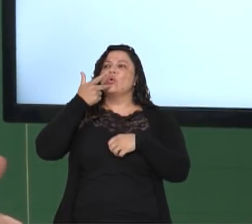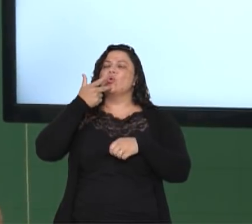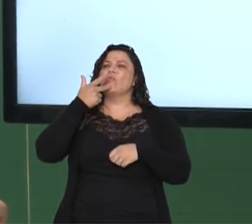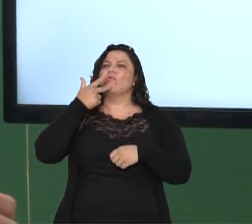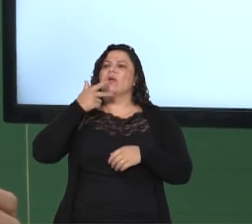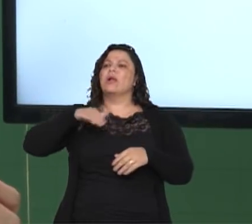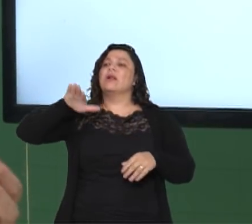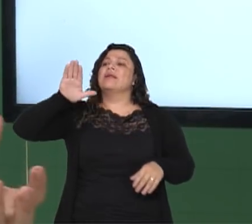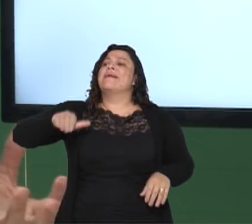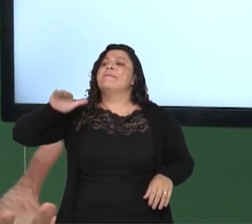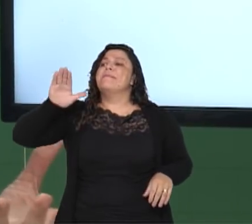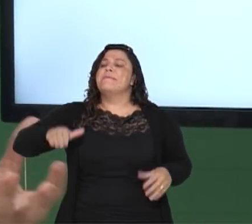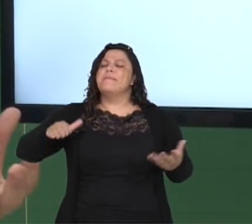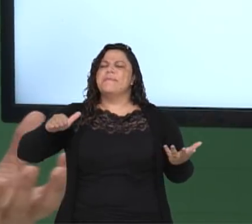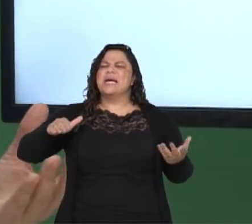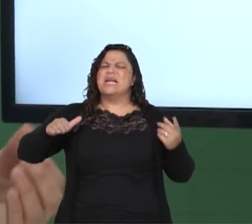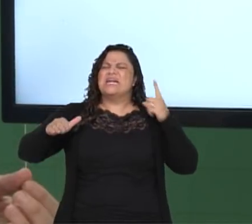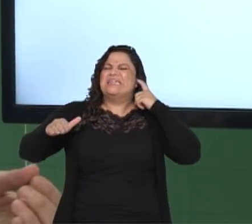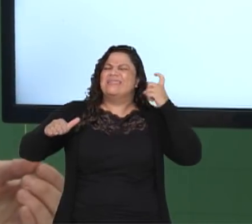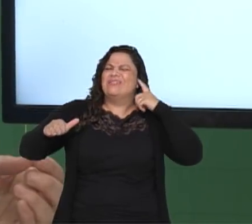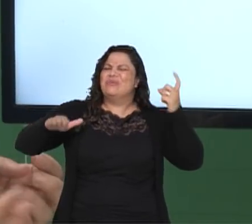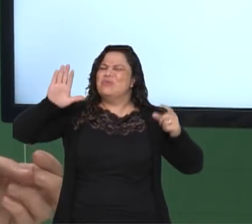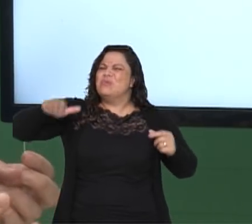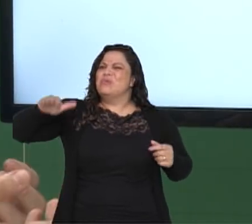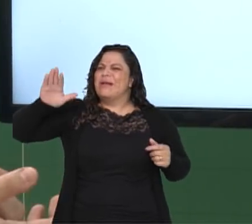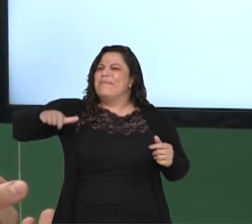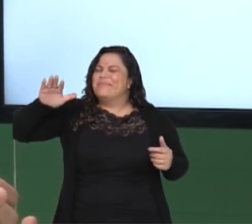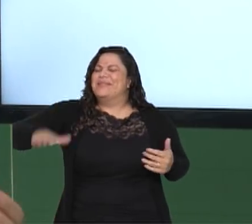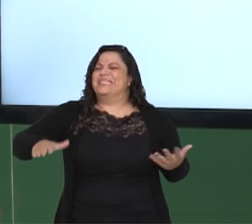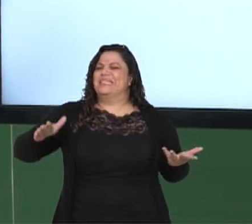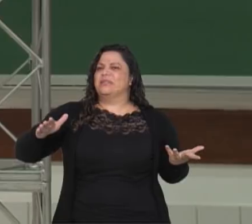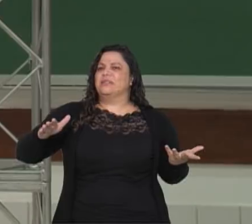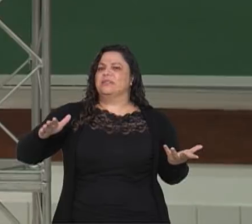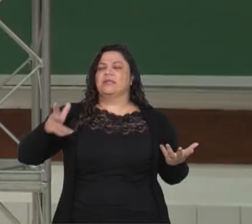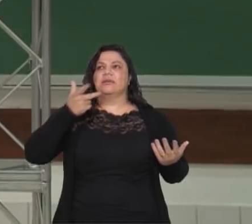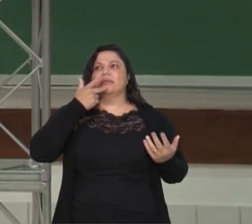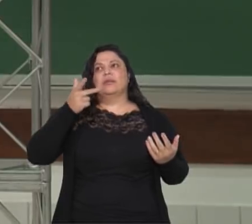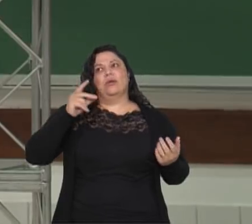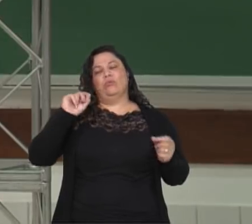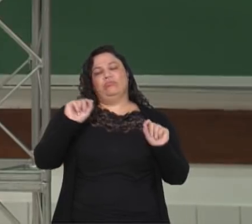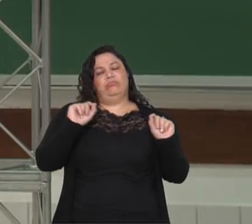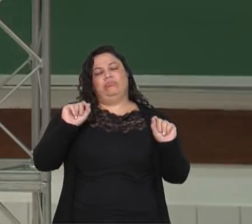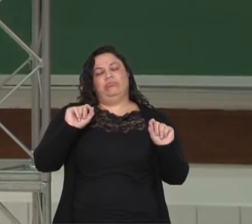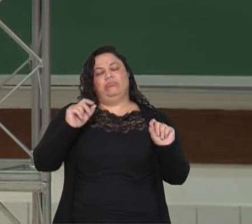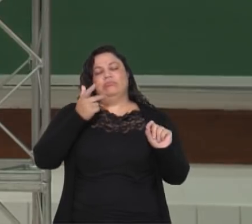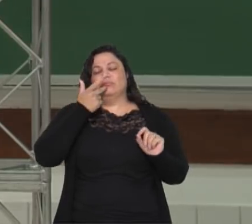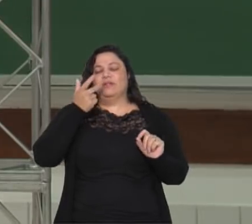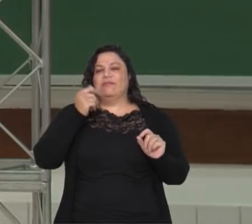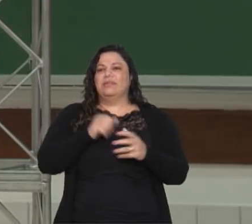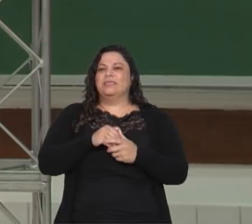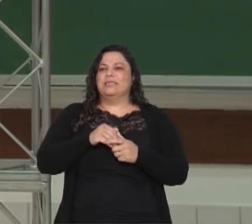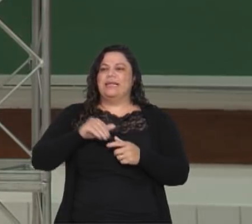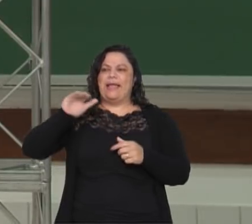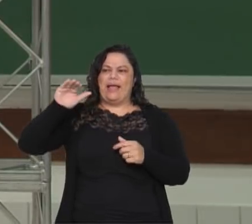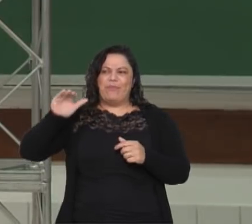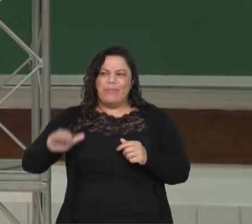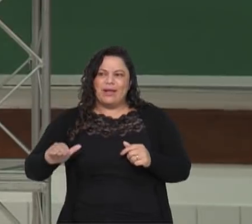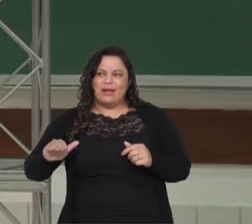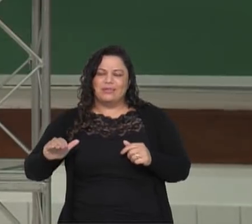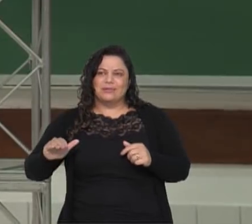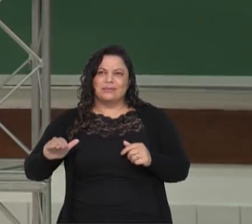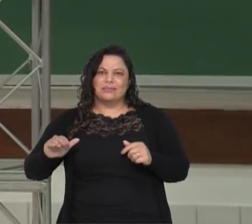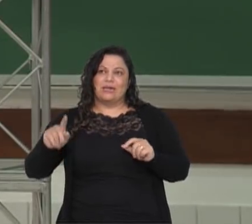som, eu estou falando do quê, né? Porque eu deveria dizer fortifica esse som, né? Porque eu estou falando da intensidade ali, do